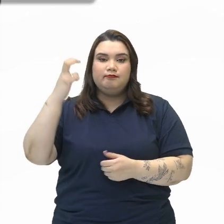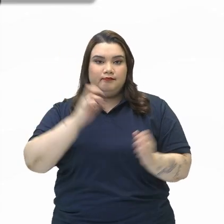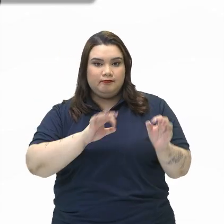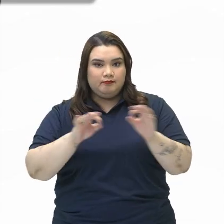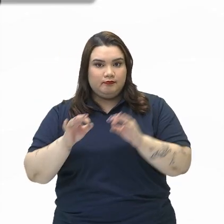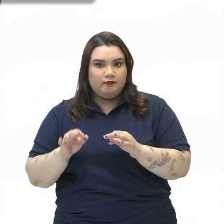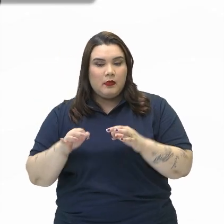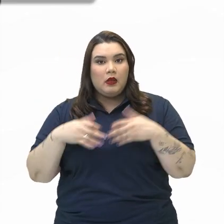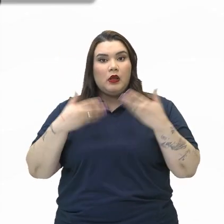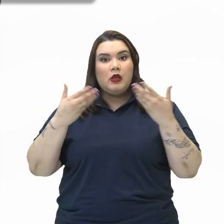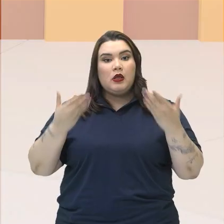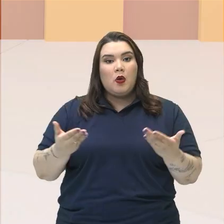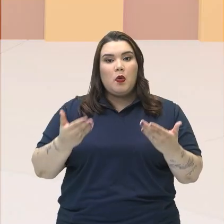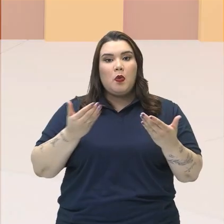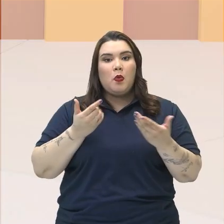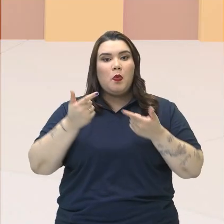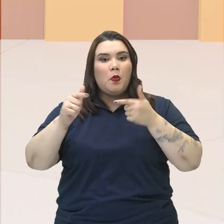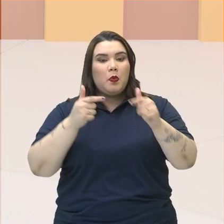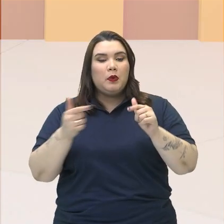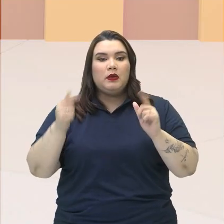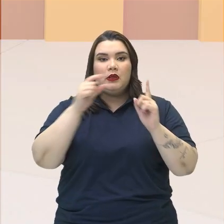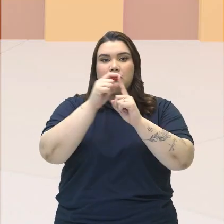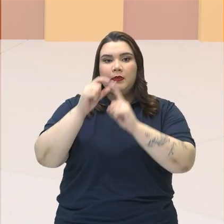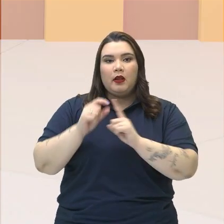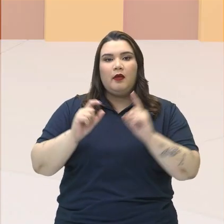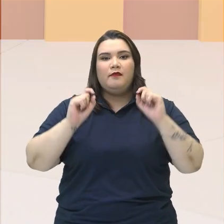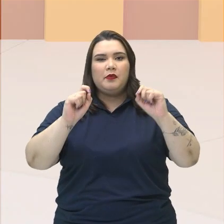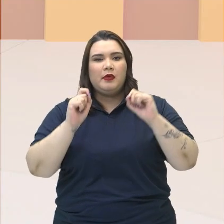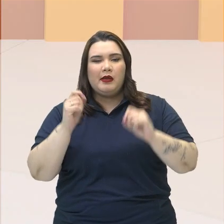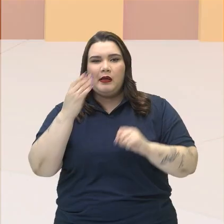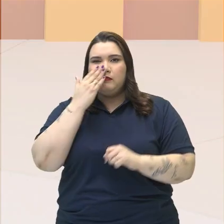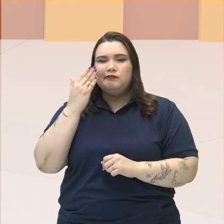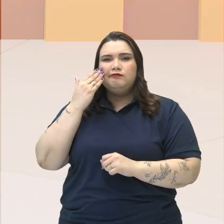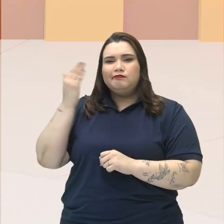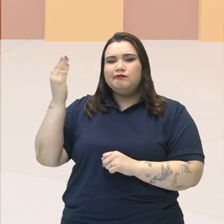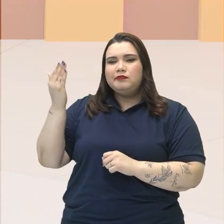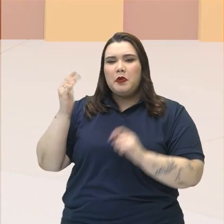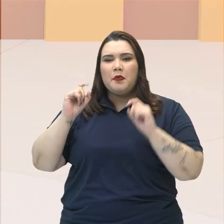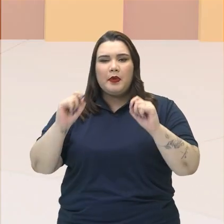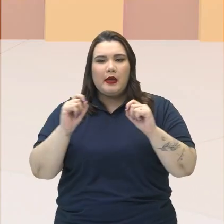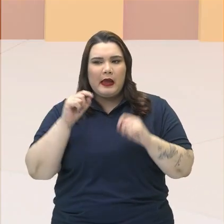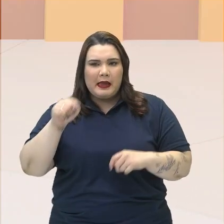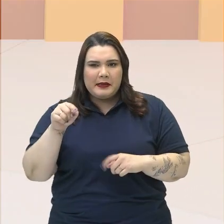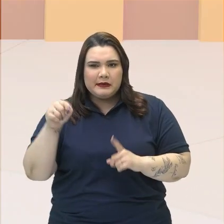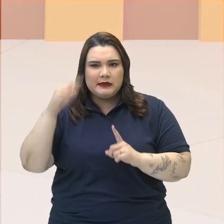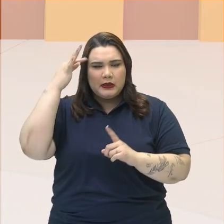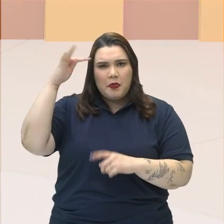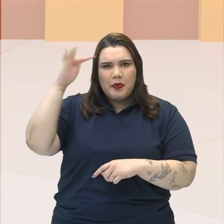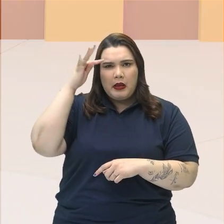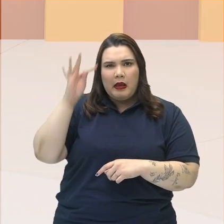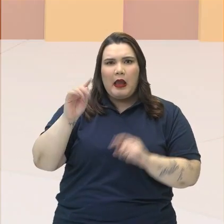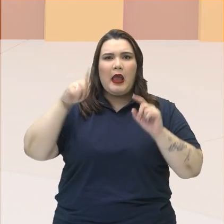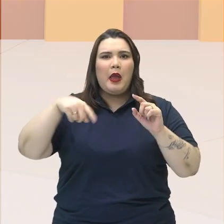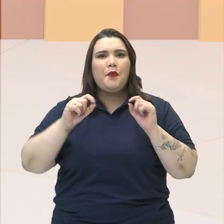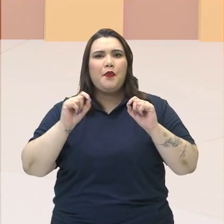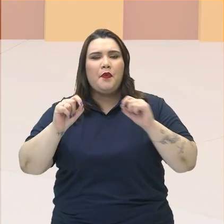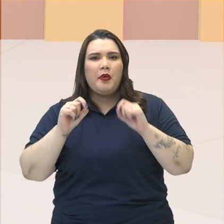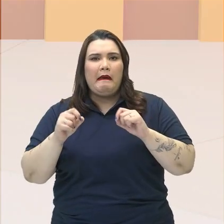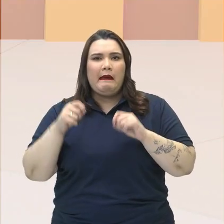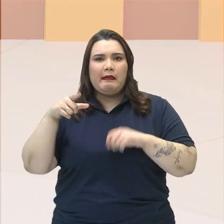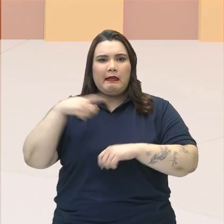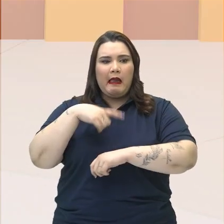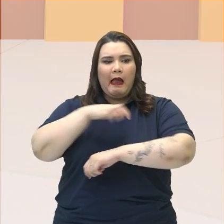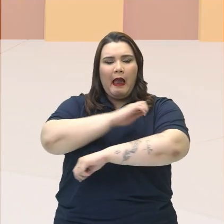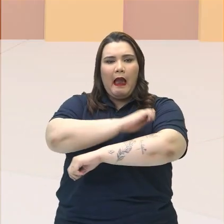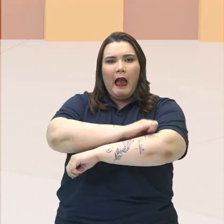outras palavras, gente, é essa ideia aqui. Eugenia é um racismo disfarçado